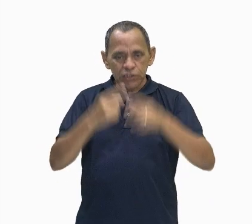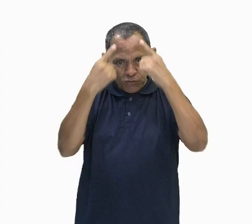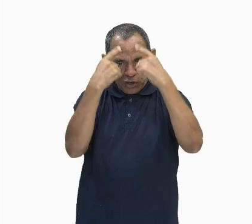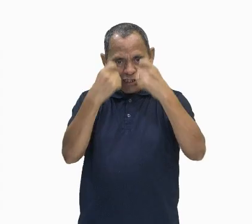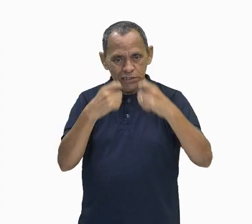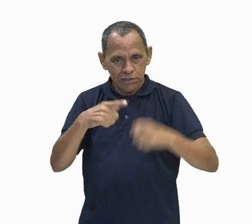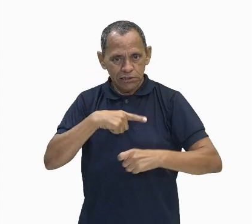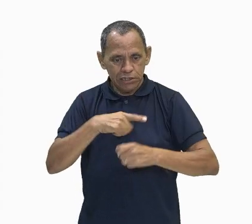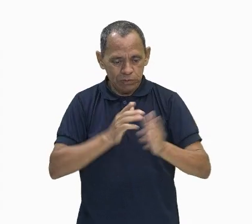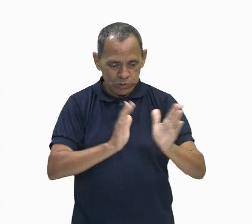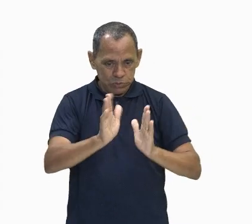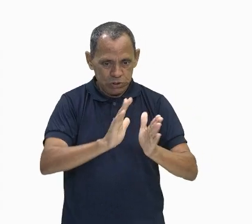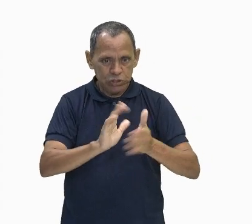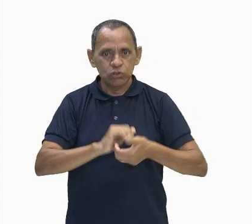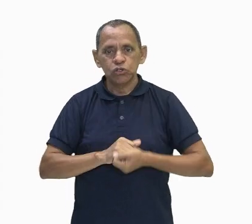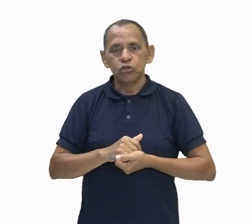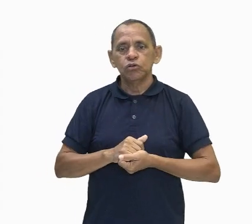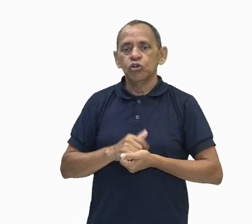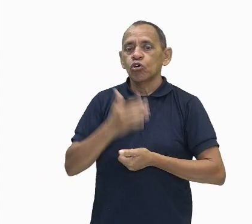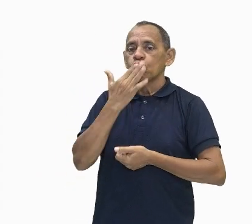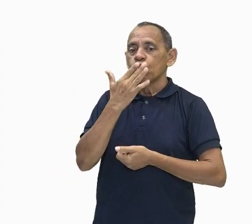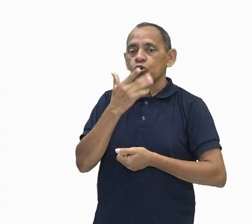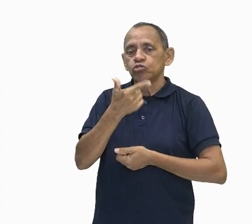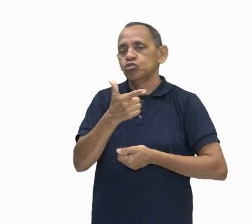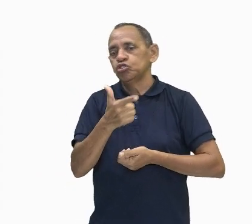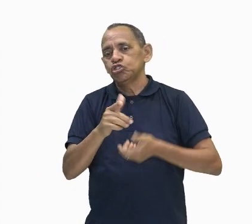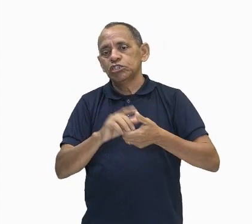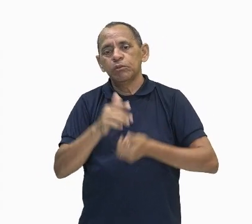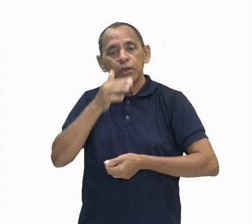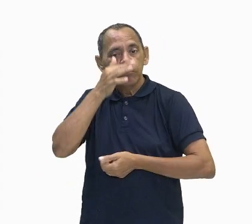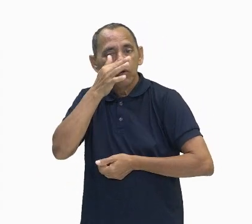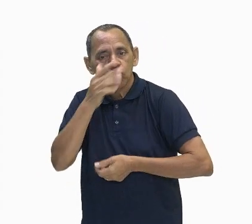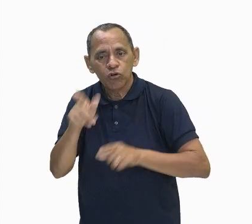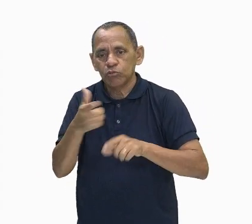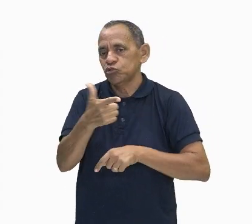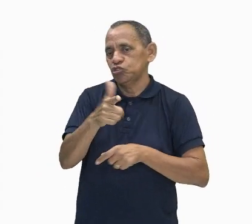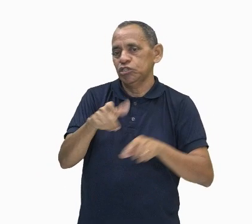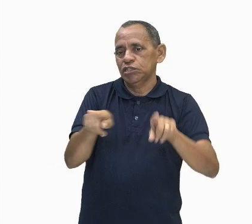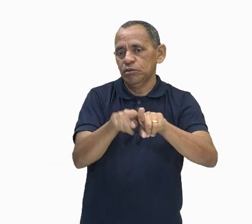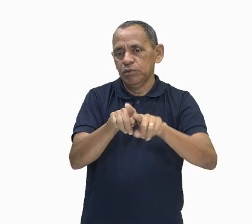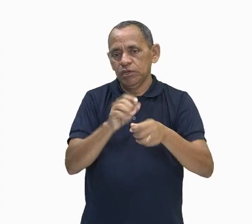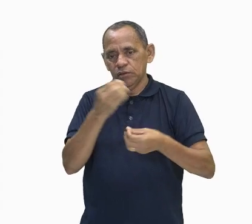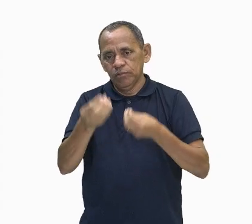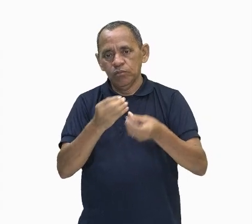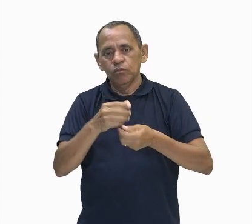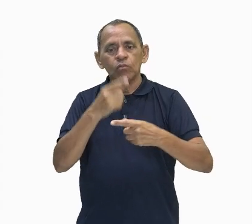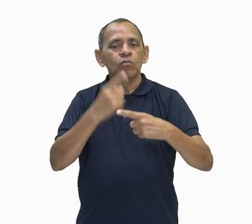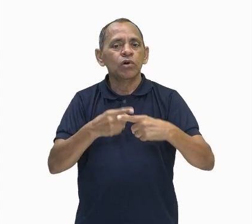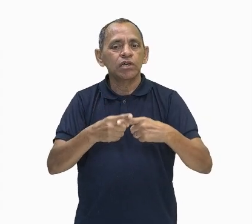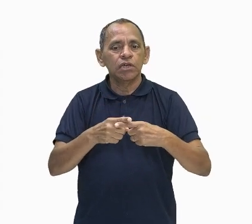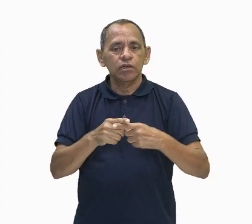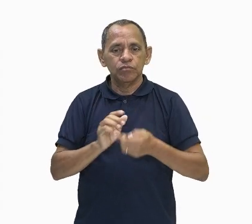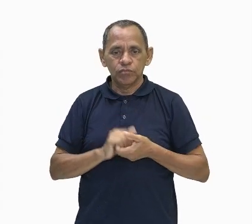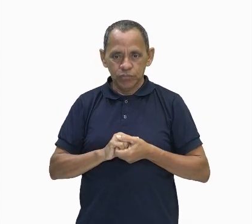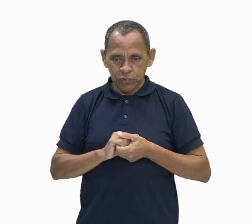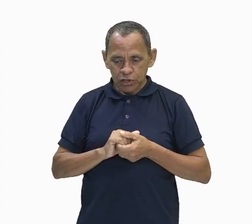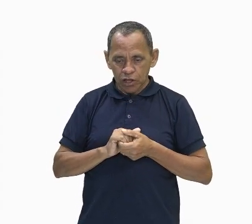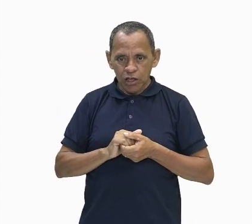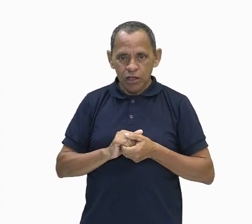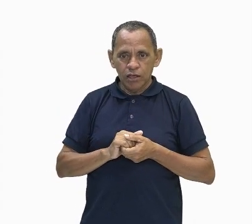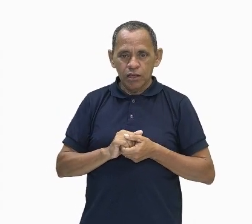sem cor, sem perfume, sem rosa, sem nada, né? Porque, ao final de uma guerra,